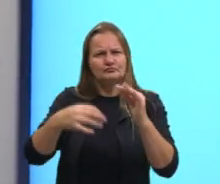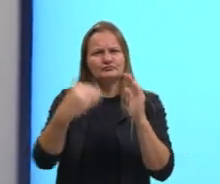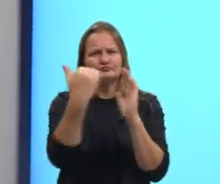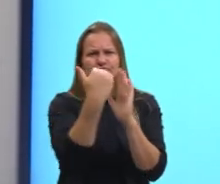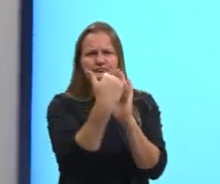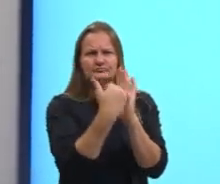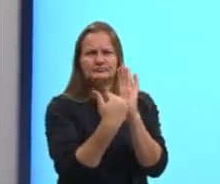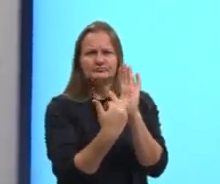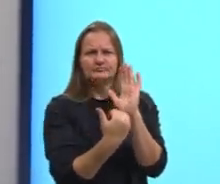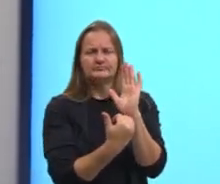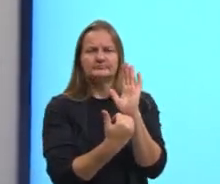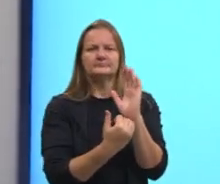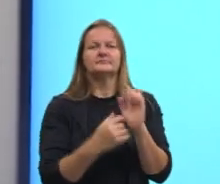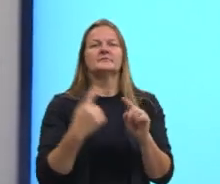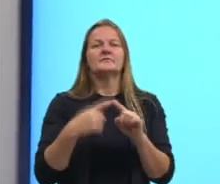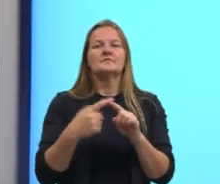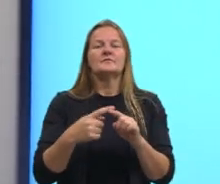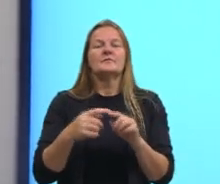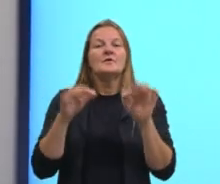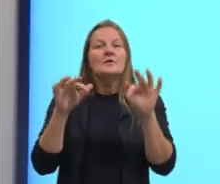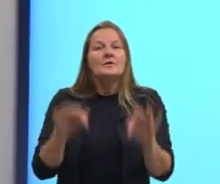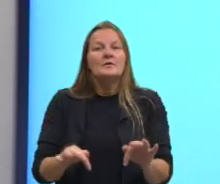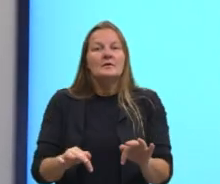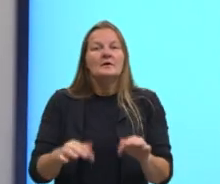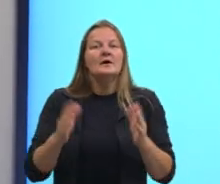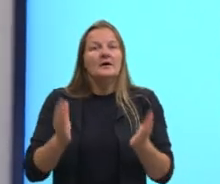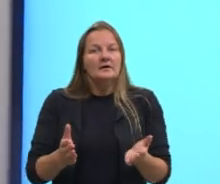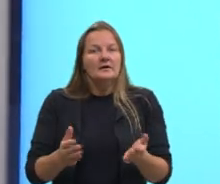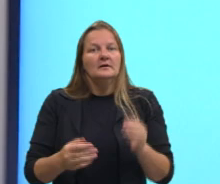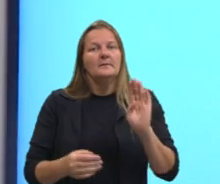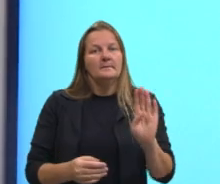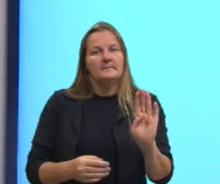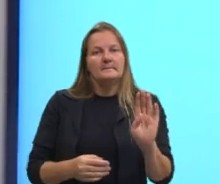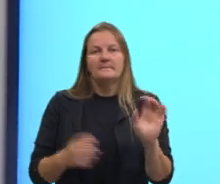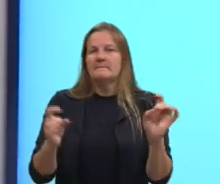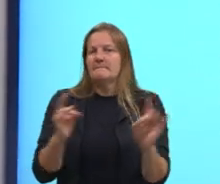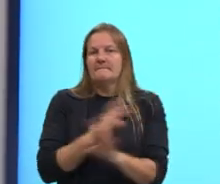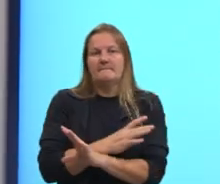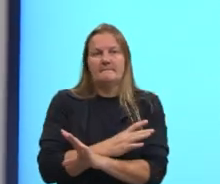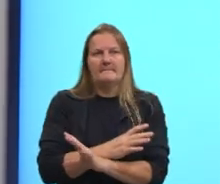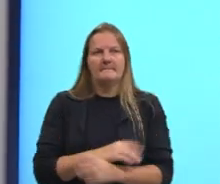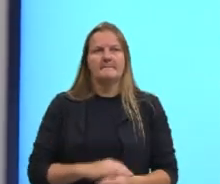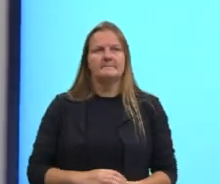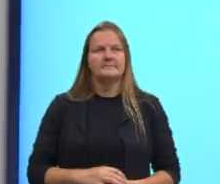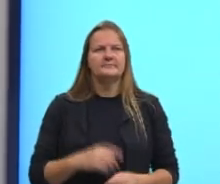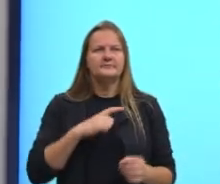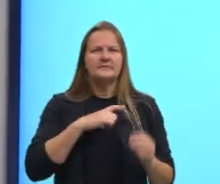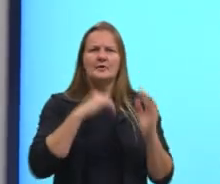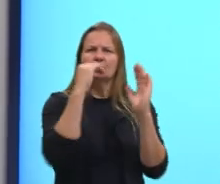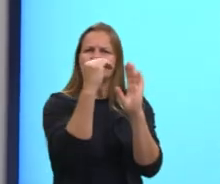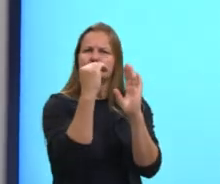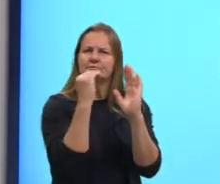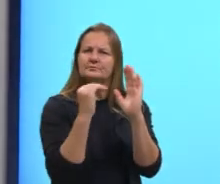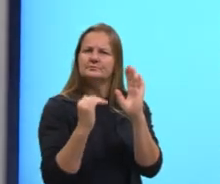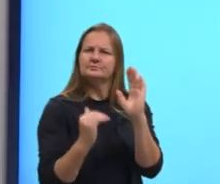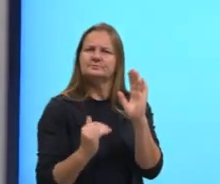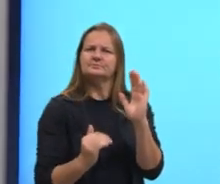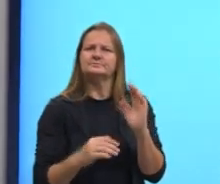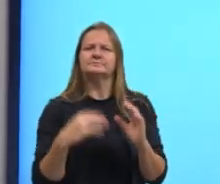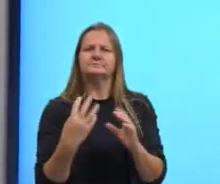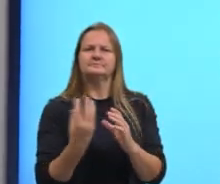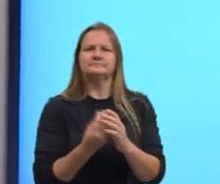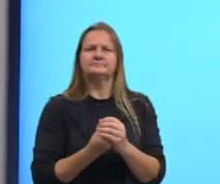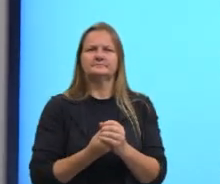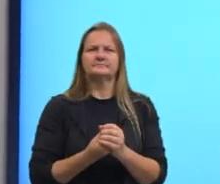elementos do conjunto A e também acabamos de fazer isso no conjunto B enumerando os elementos do conjunto